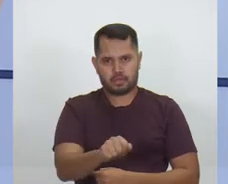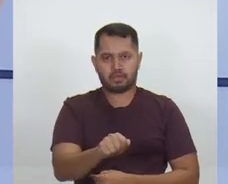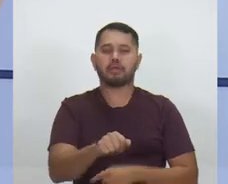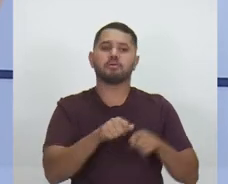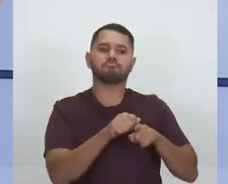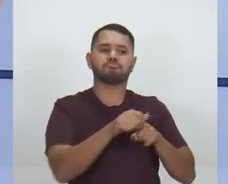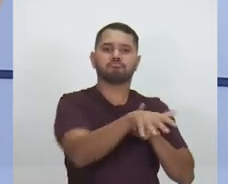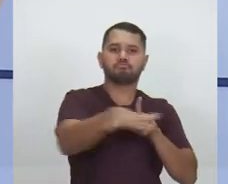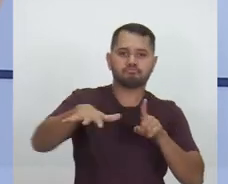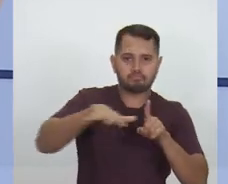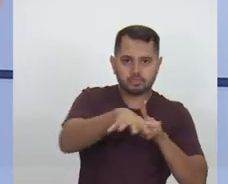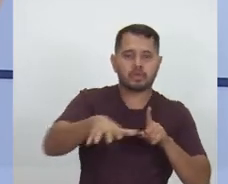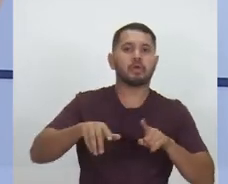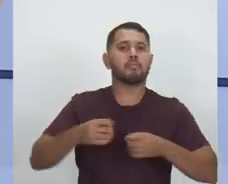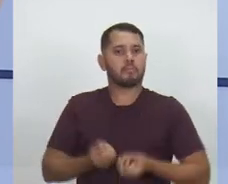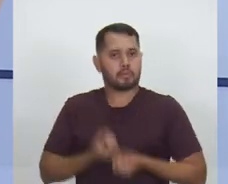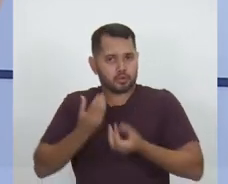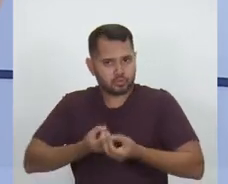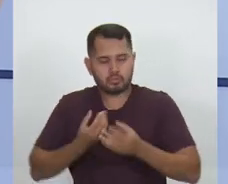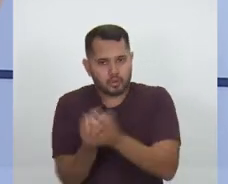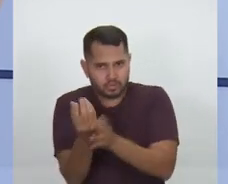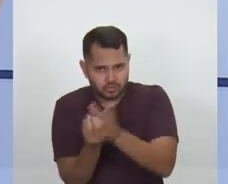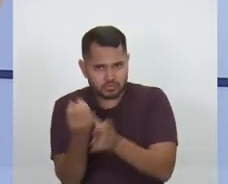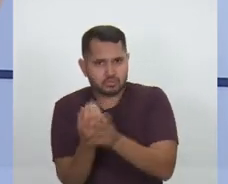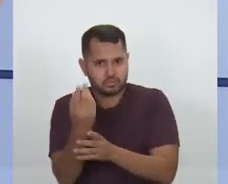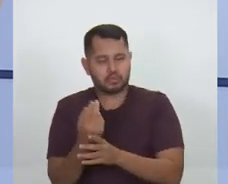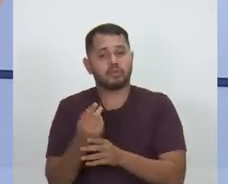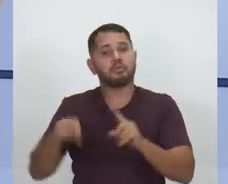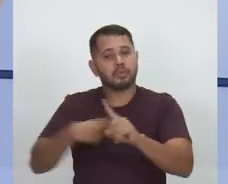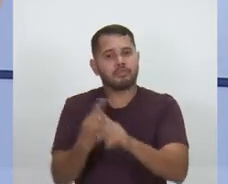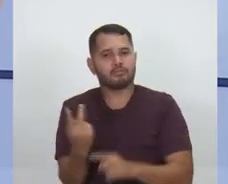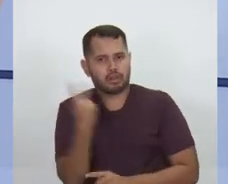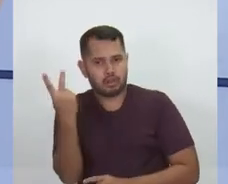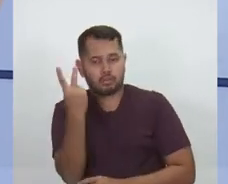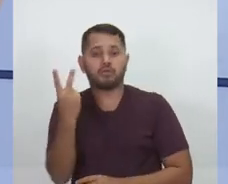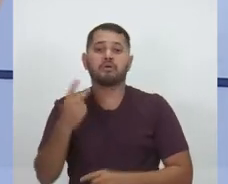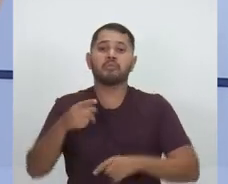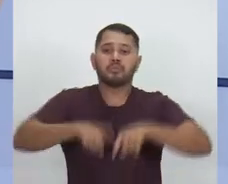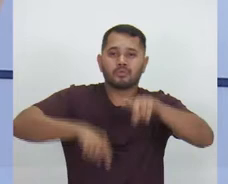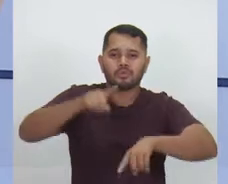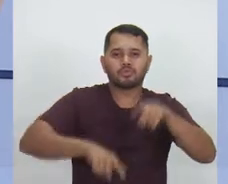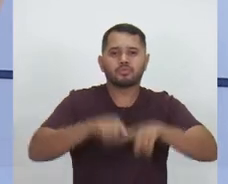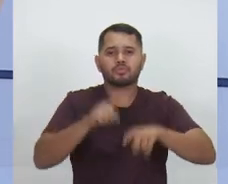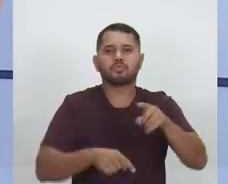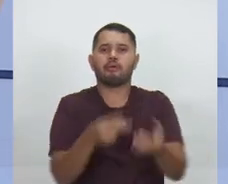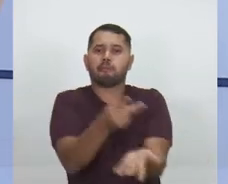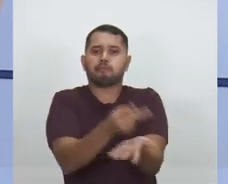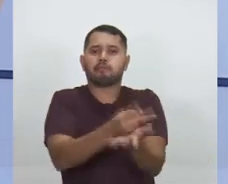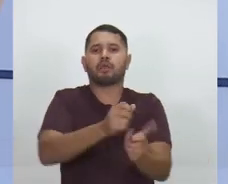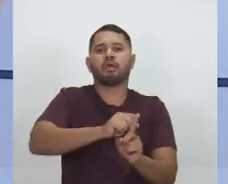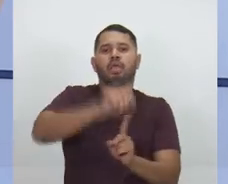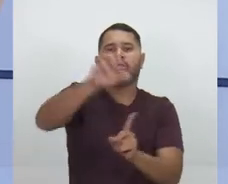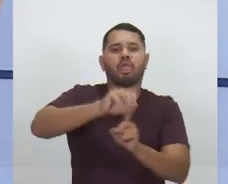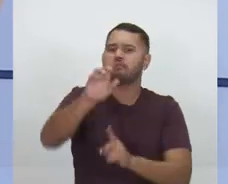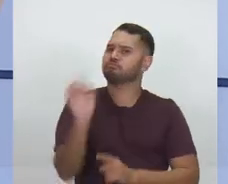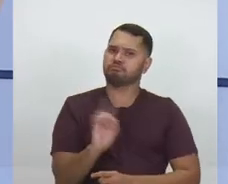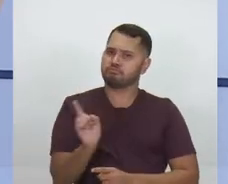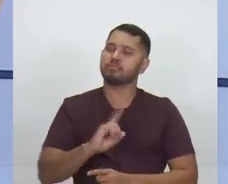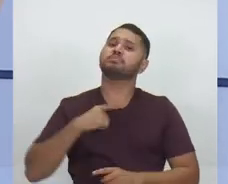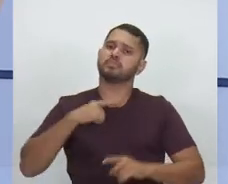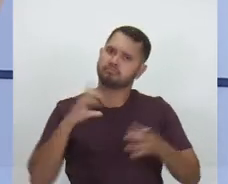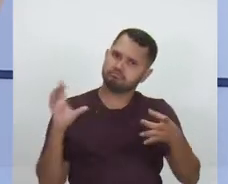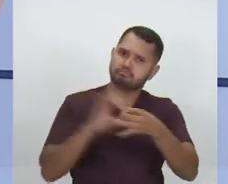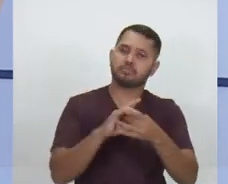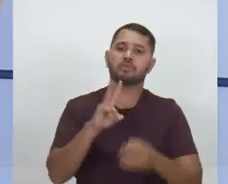é essa produção agregando valor a essa produção para que os nossos produtos não continue sendo exportado natura nós precisamos agregar